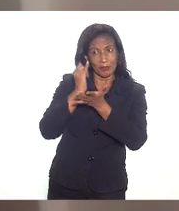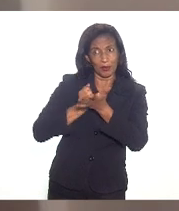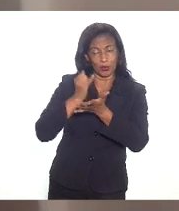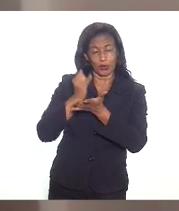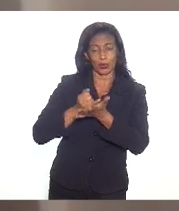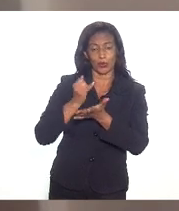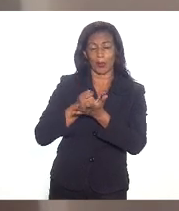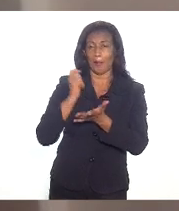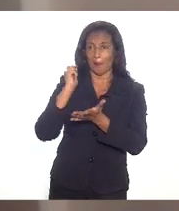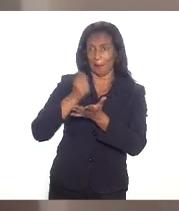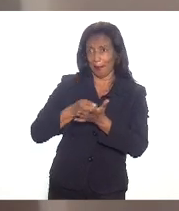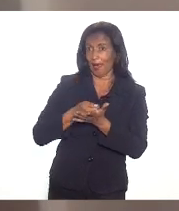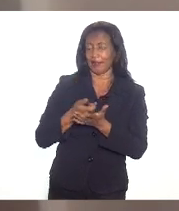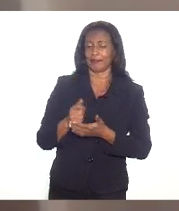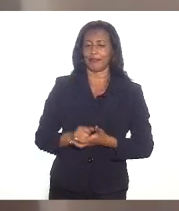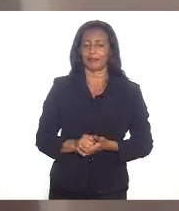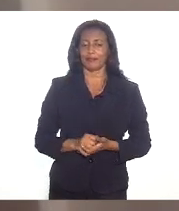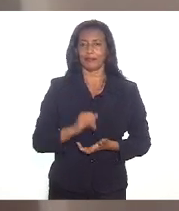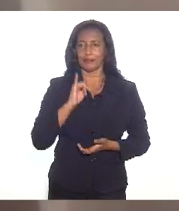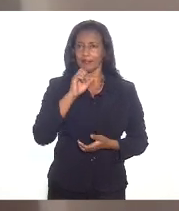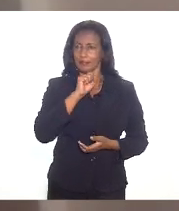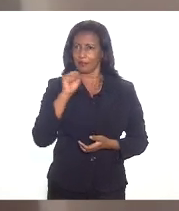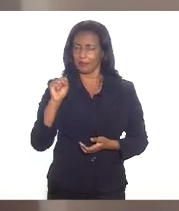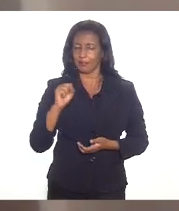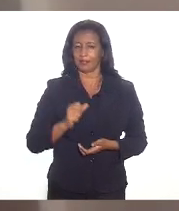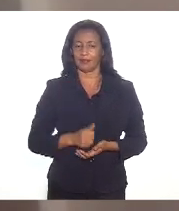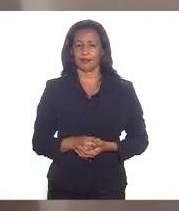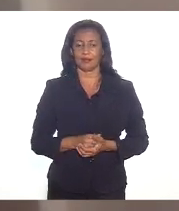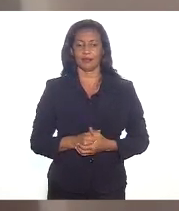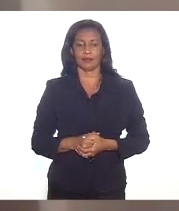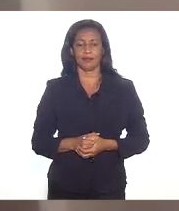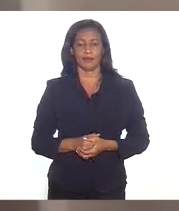a realidade dos dados do ISS. Pode, por favor.